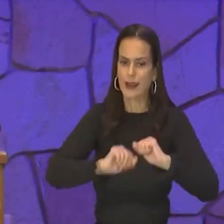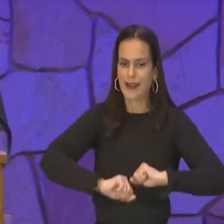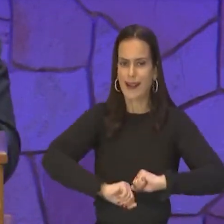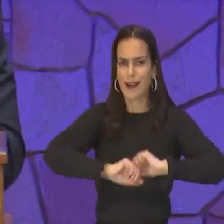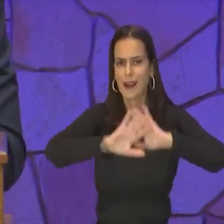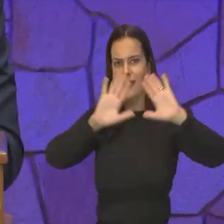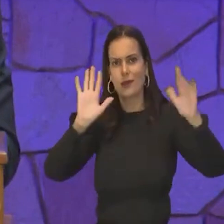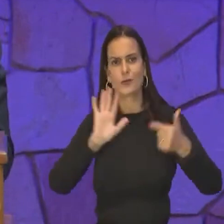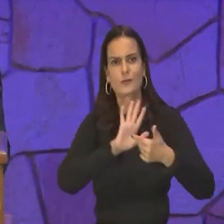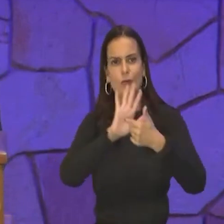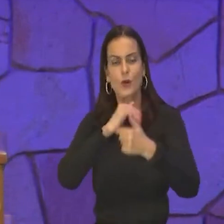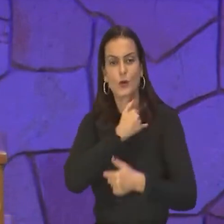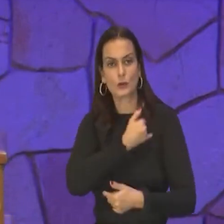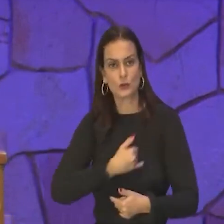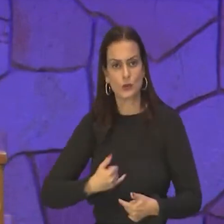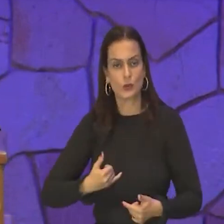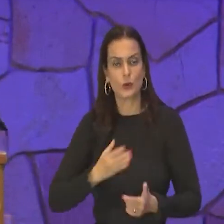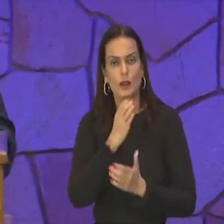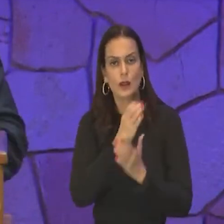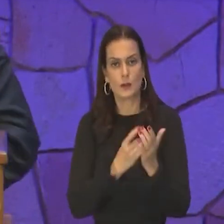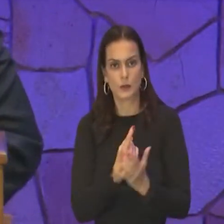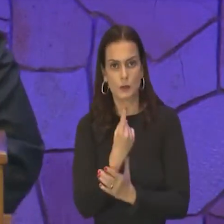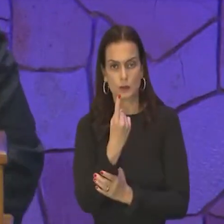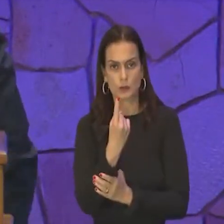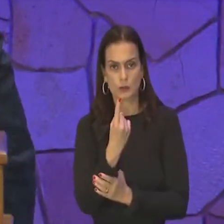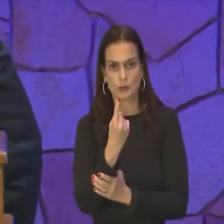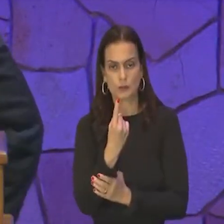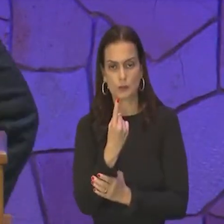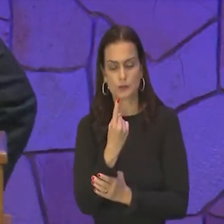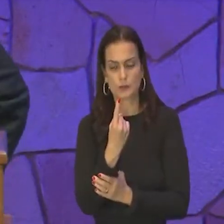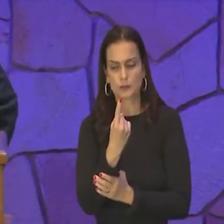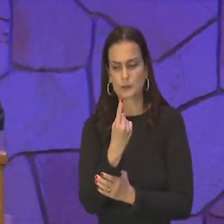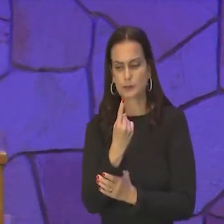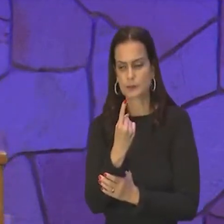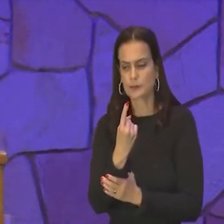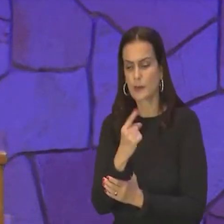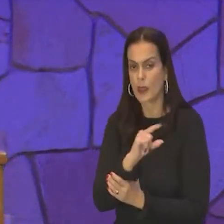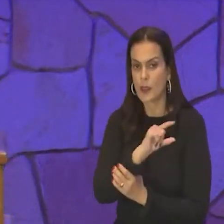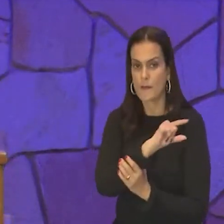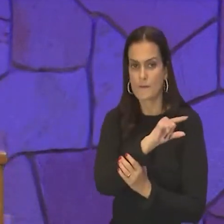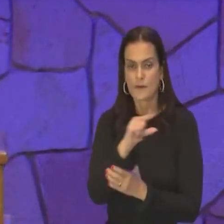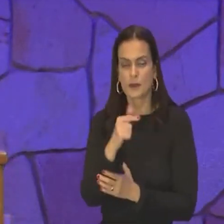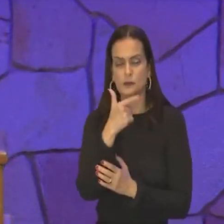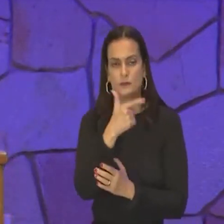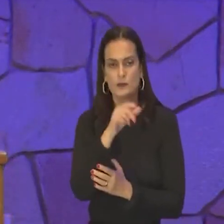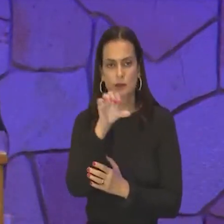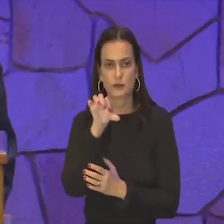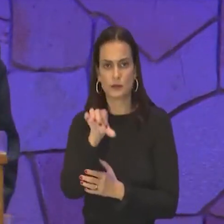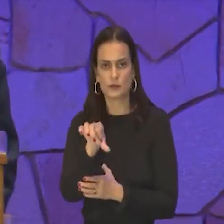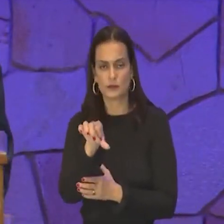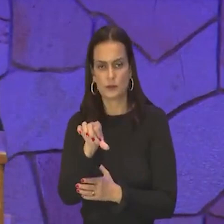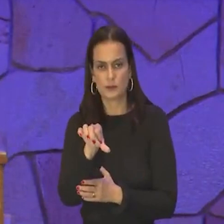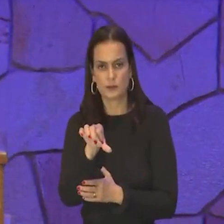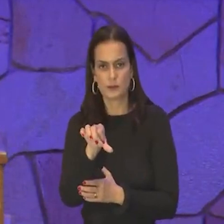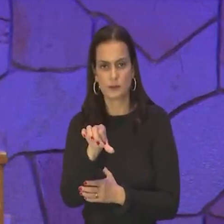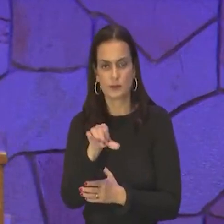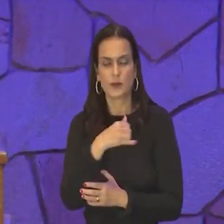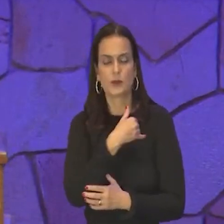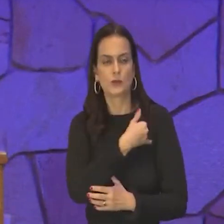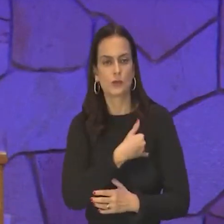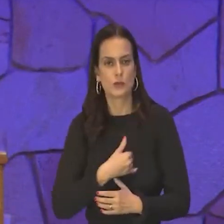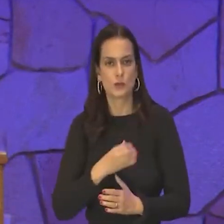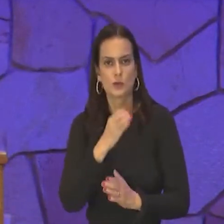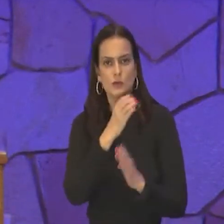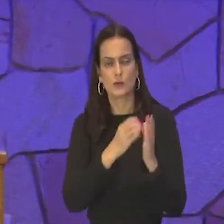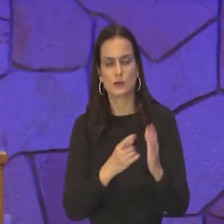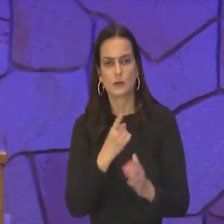esclarecedora. João capítulo de número 1, veja o verso de número 29. João capítulo 1,